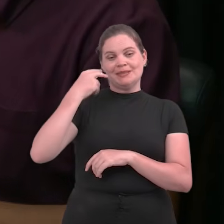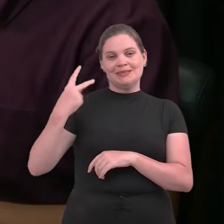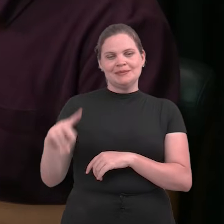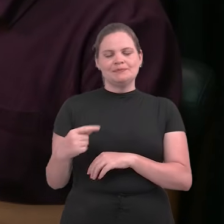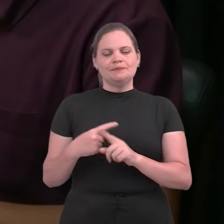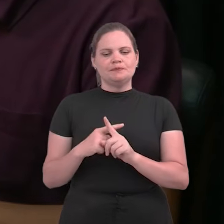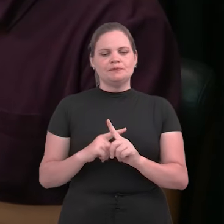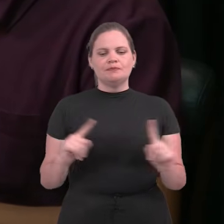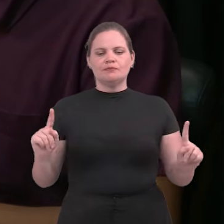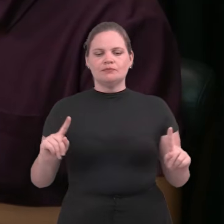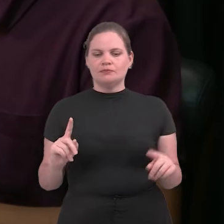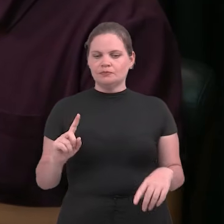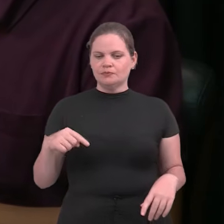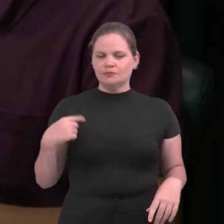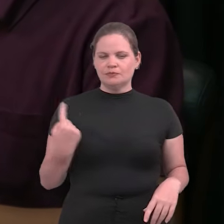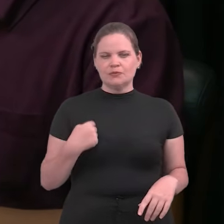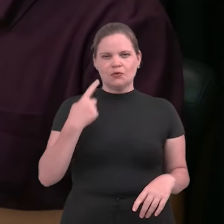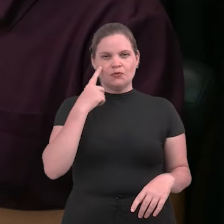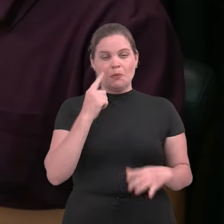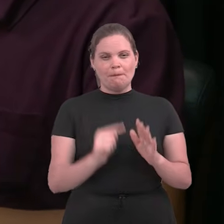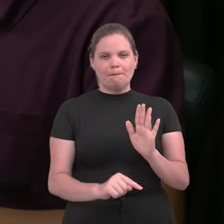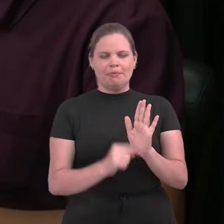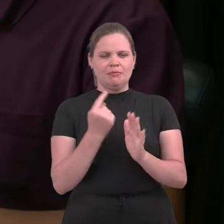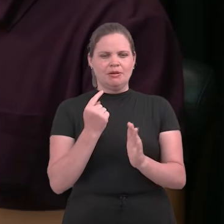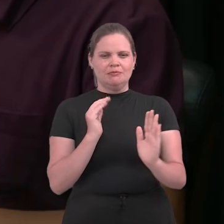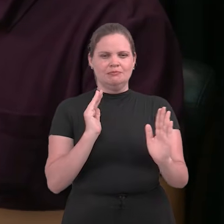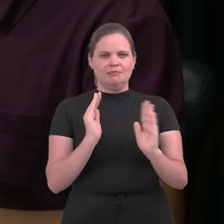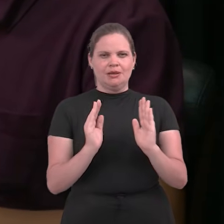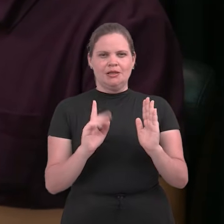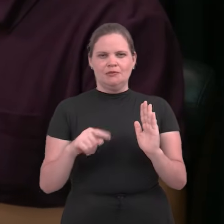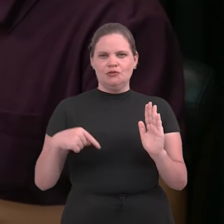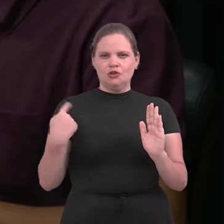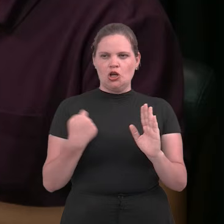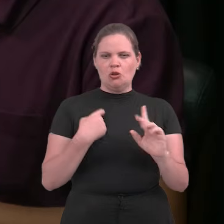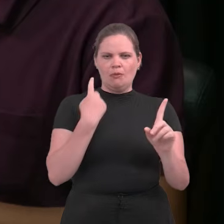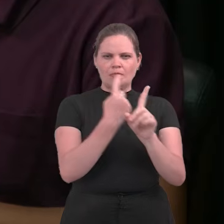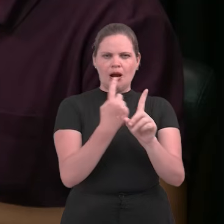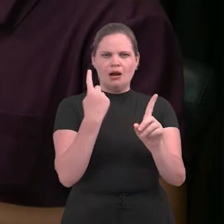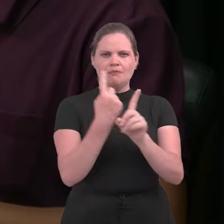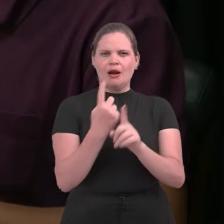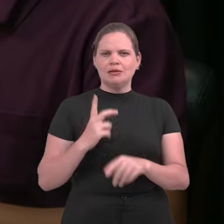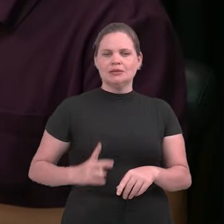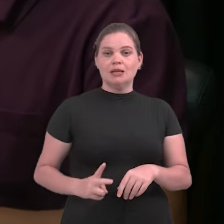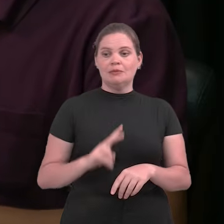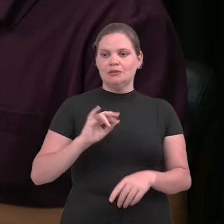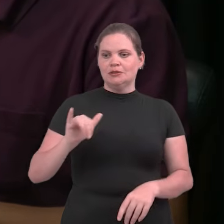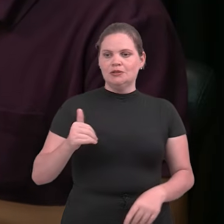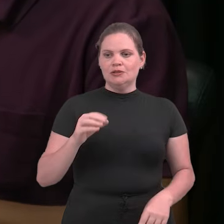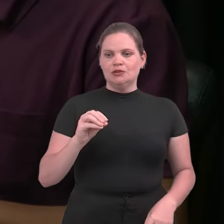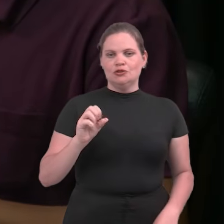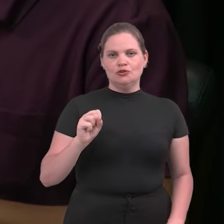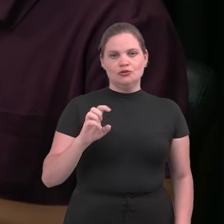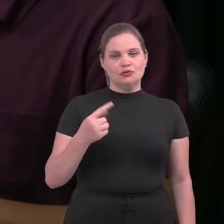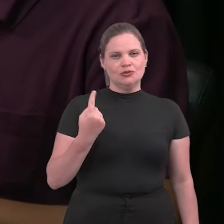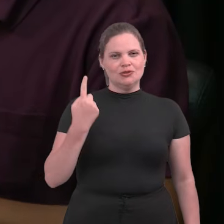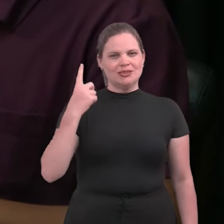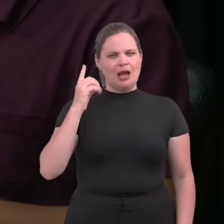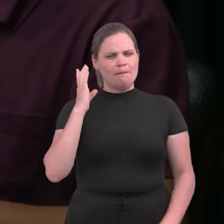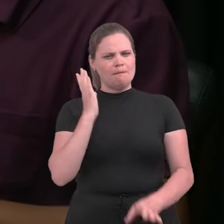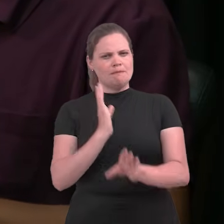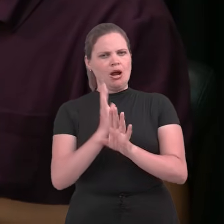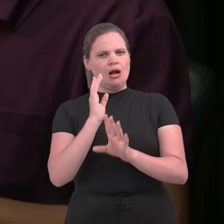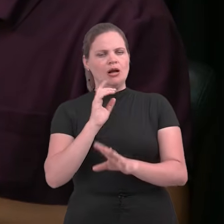assim, já começando, né? Os primeiros momentos nossos ali que a gente se encontrava, o José descobriu que, na verdade, não